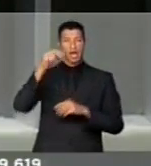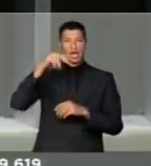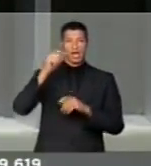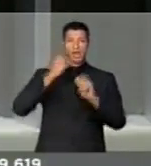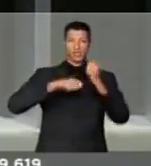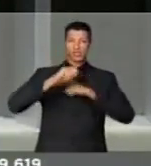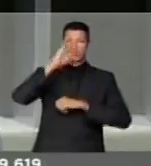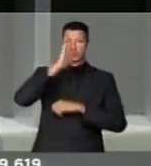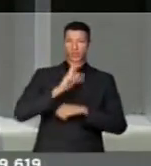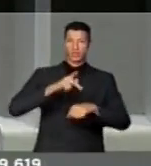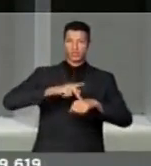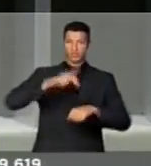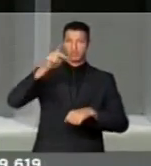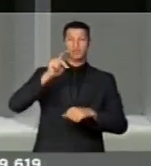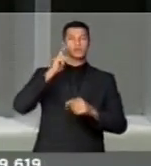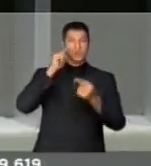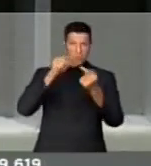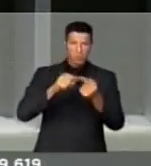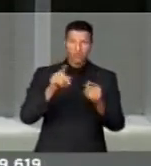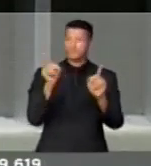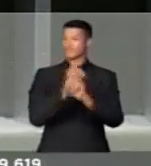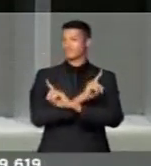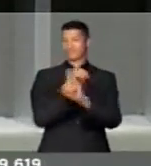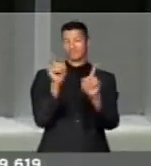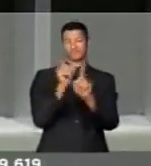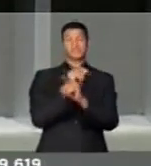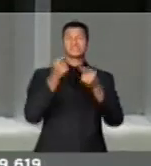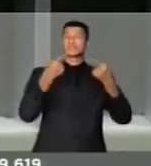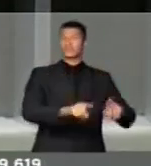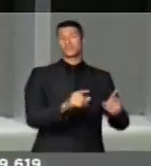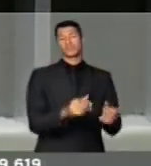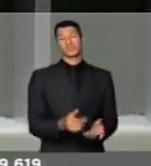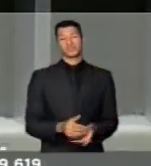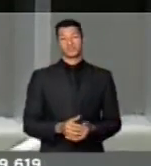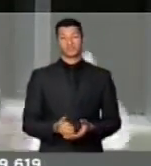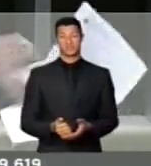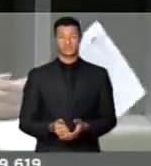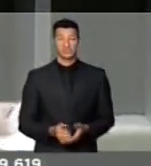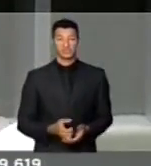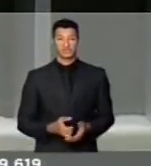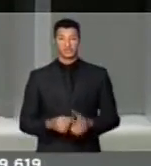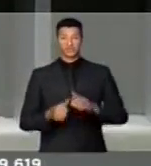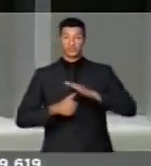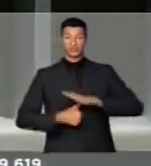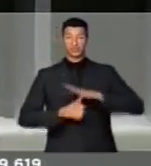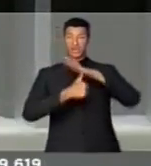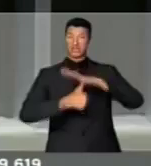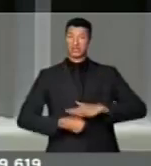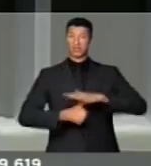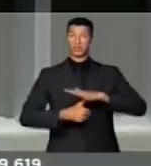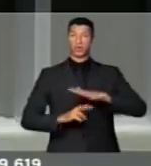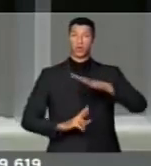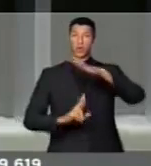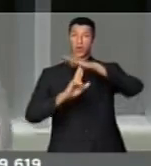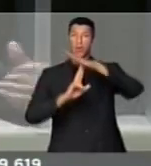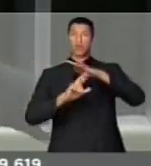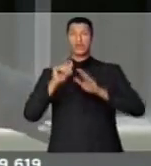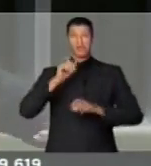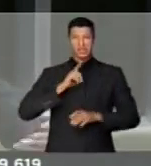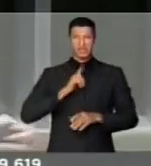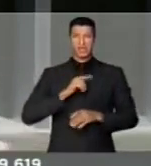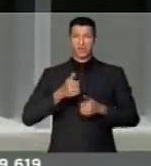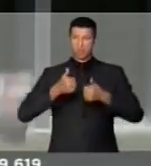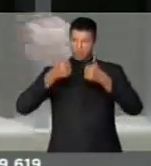Nacional de Pós-Graduandos, é a favor? Não, é contra. Os reitores das universidades têm